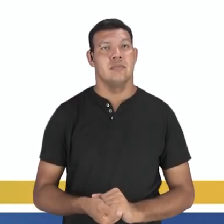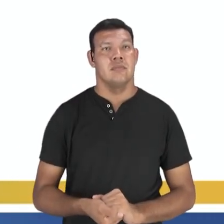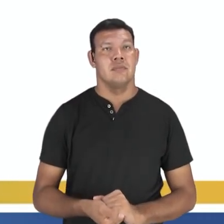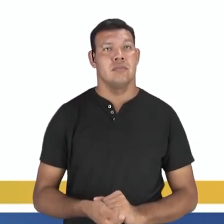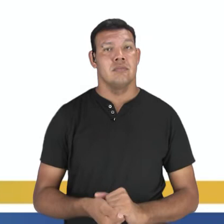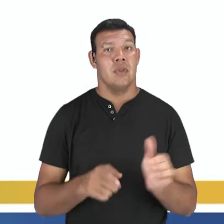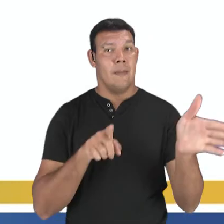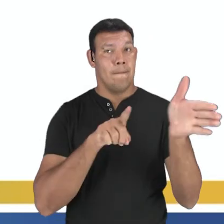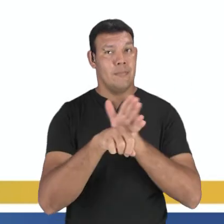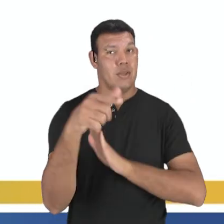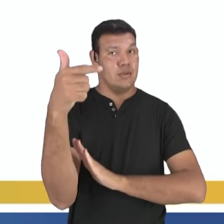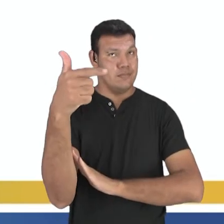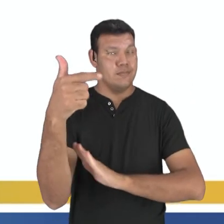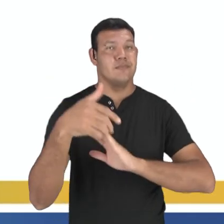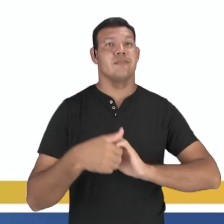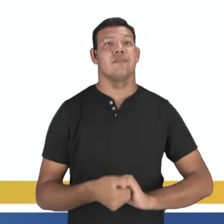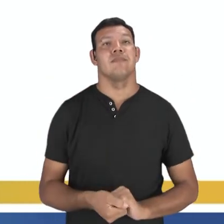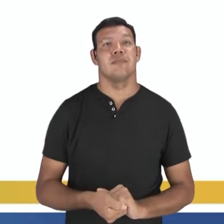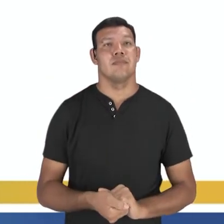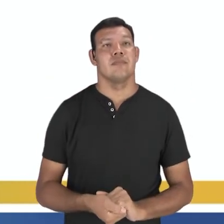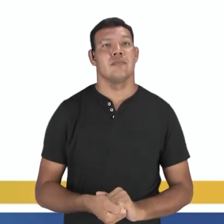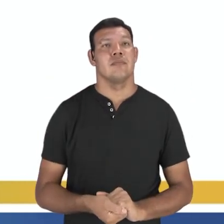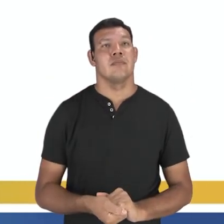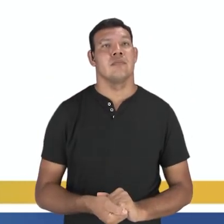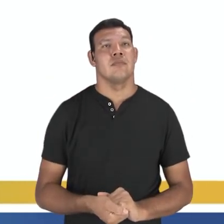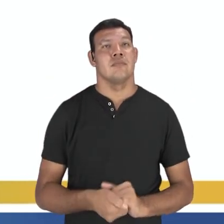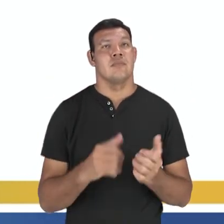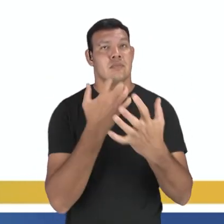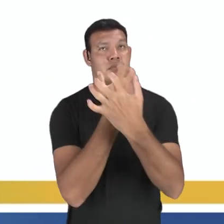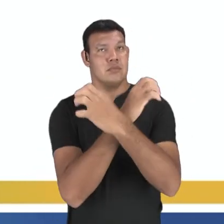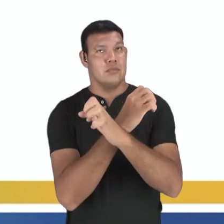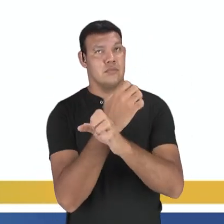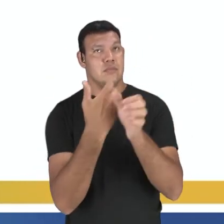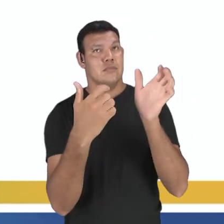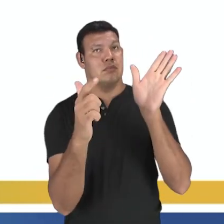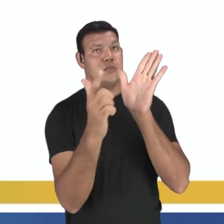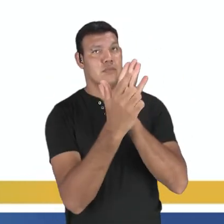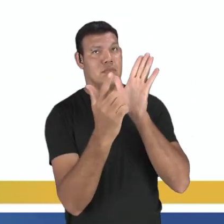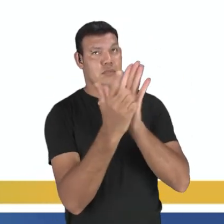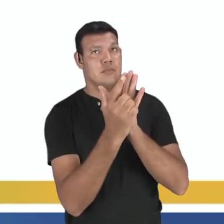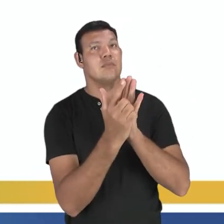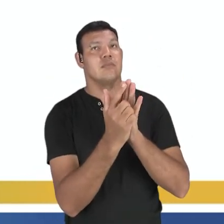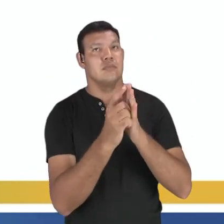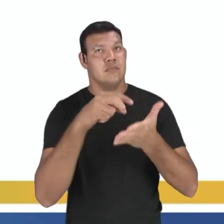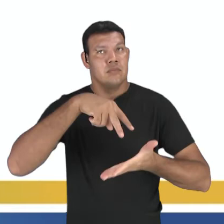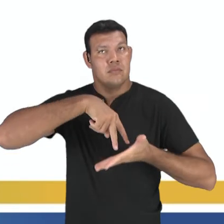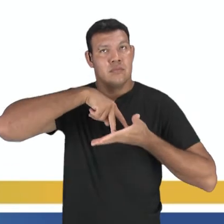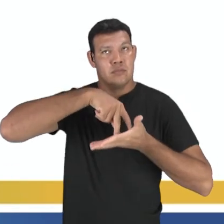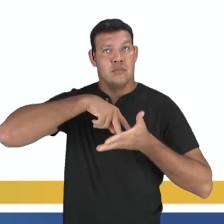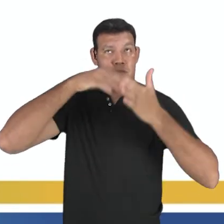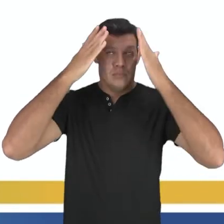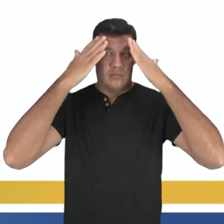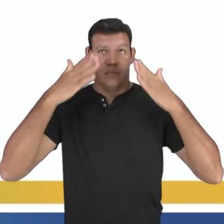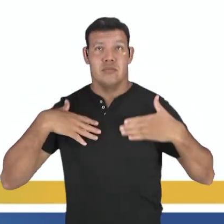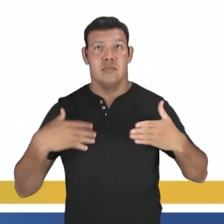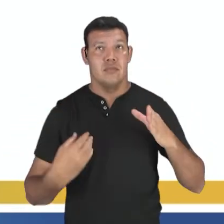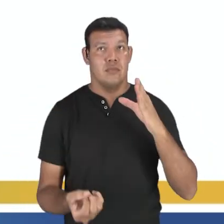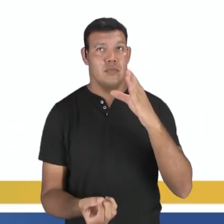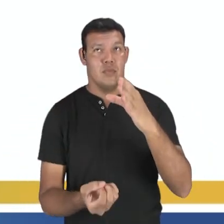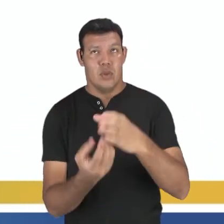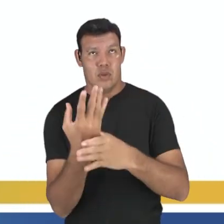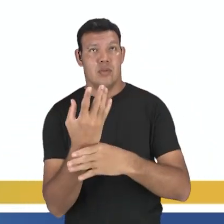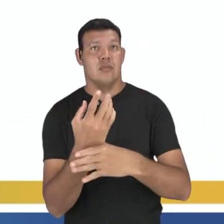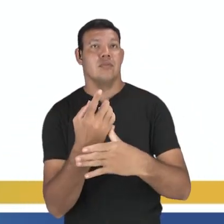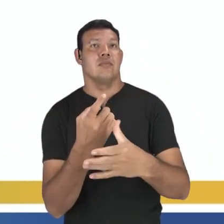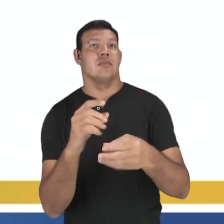Já na questão 2, nós temos o seguinte: os ossos são responsáveis, além da sustentação do corpo, pela produção de